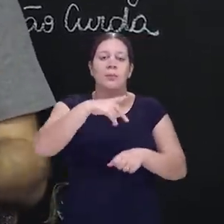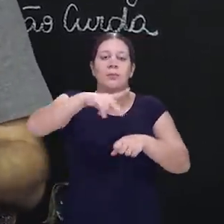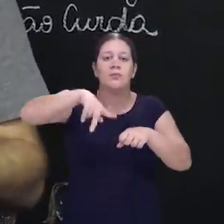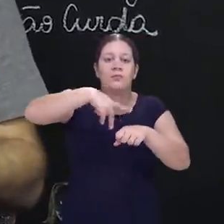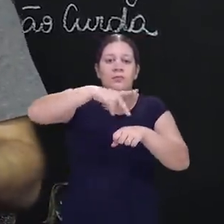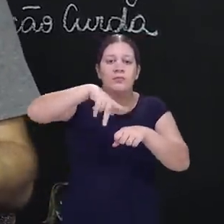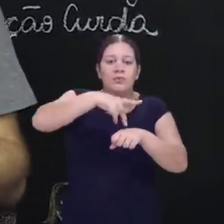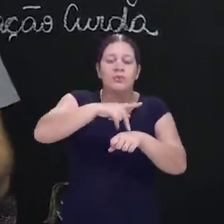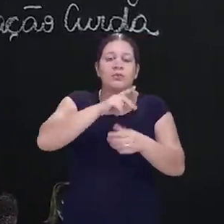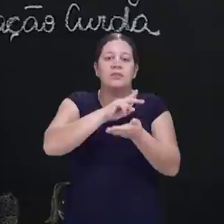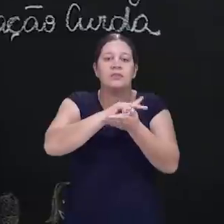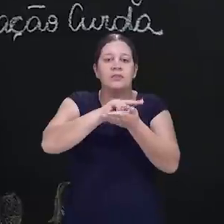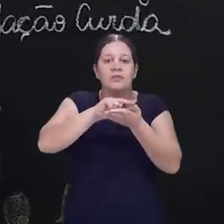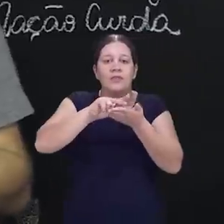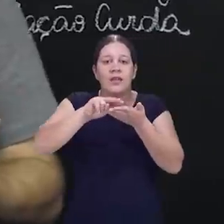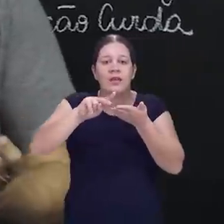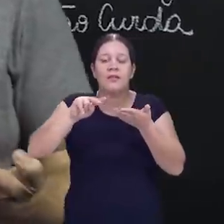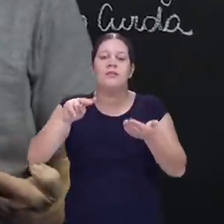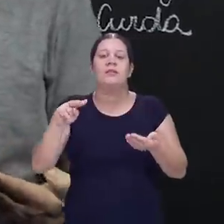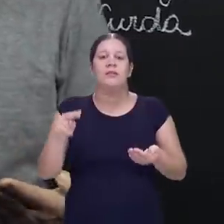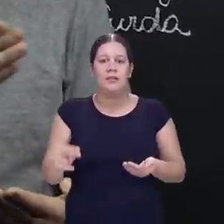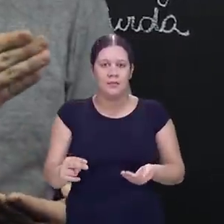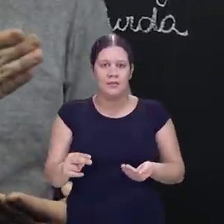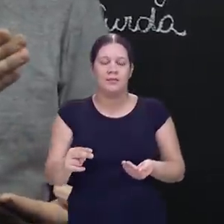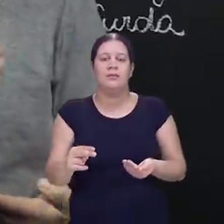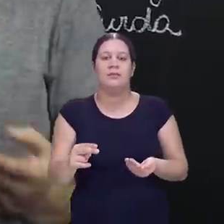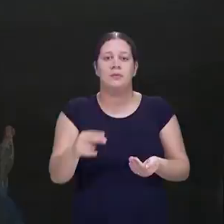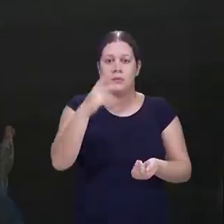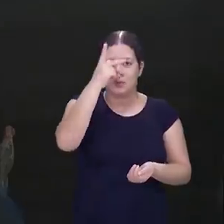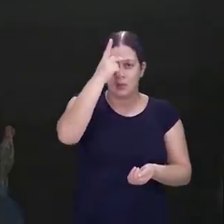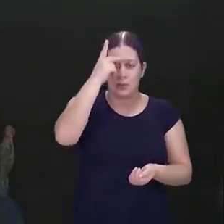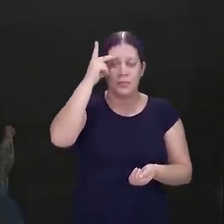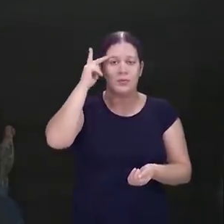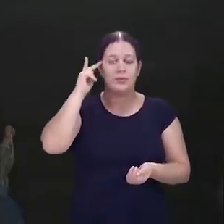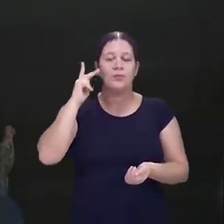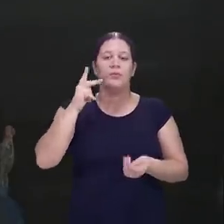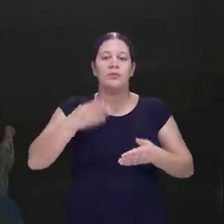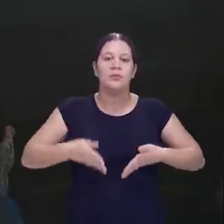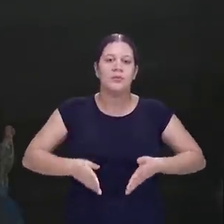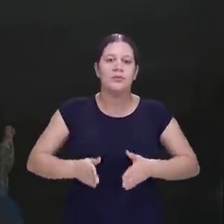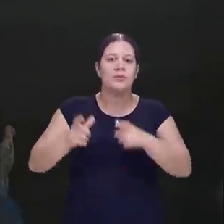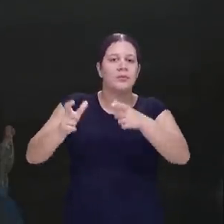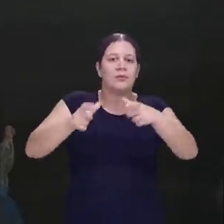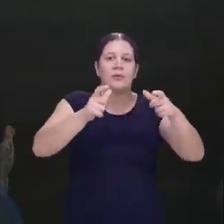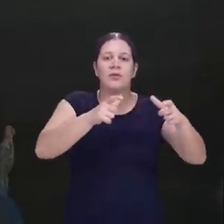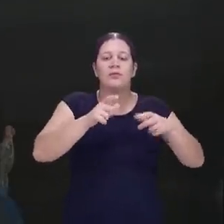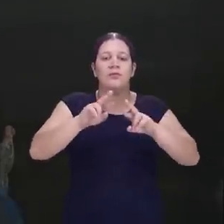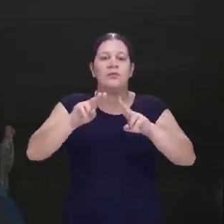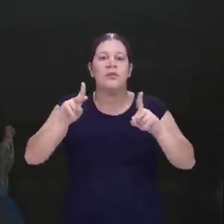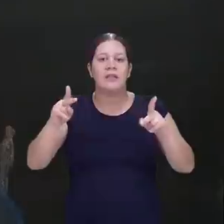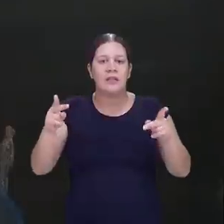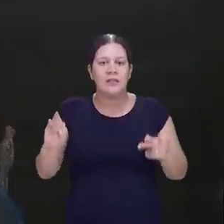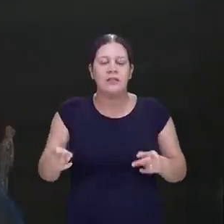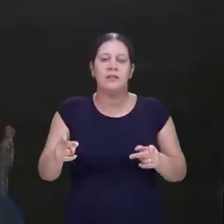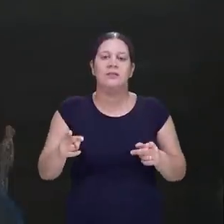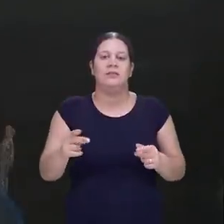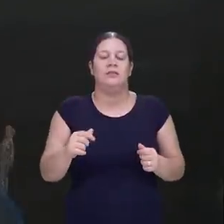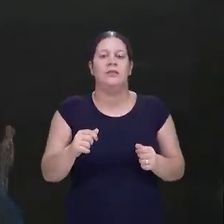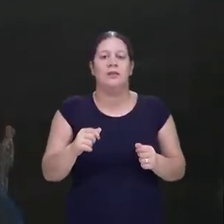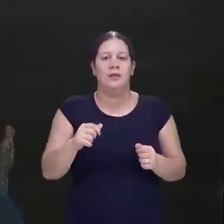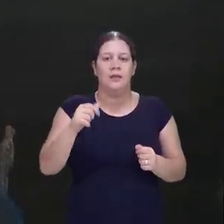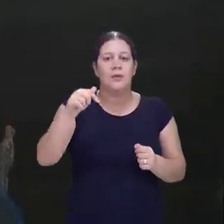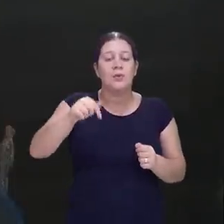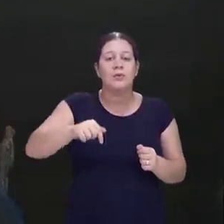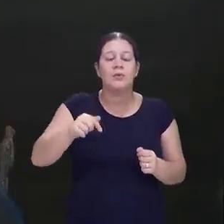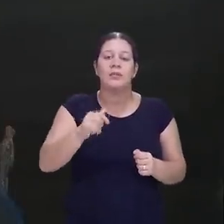um país que tem diversas nacionalidades. E quando eu falo de diversas nacionalidades, não são estrangeiras não, são